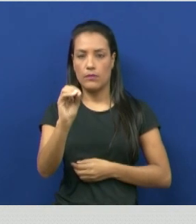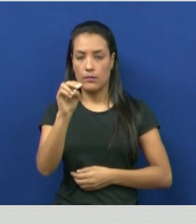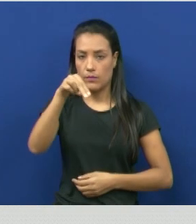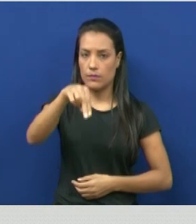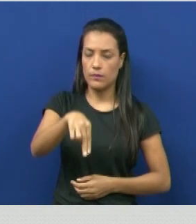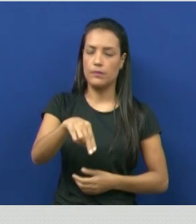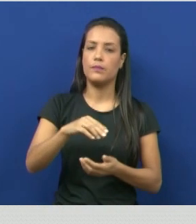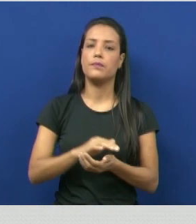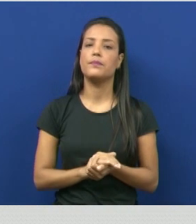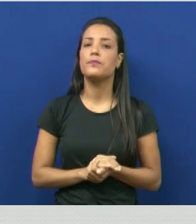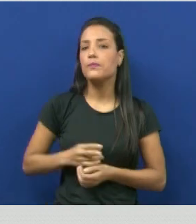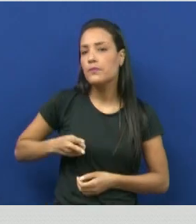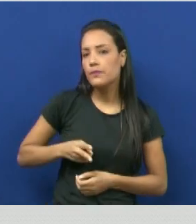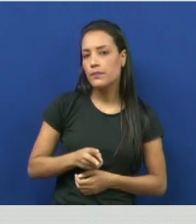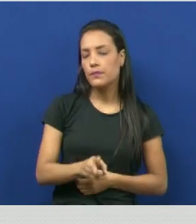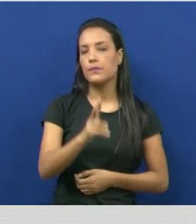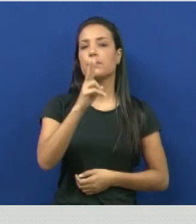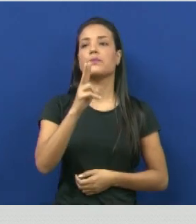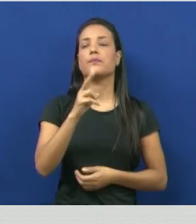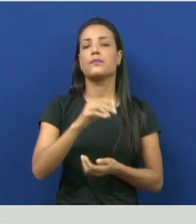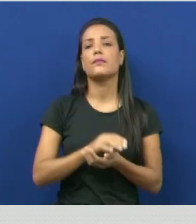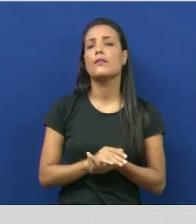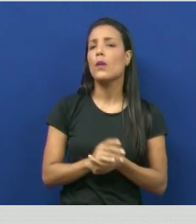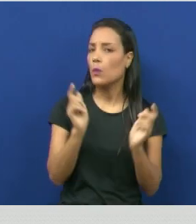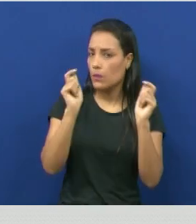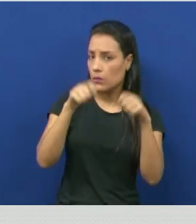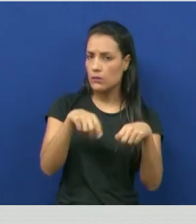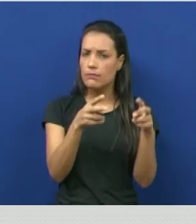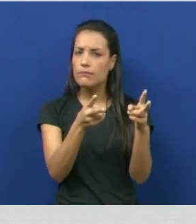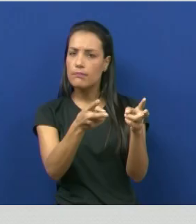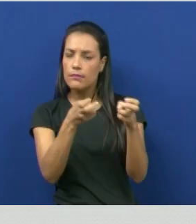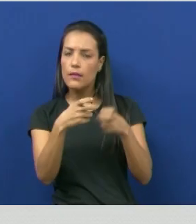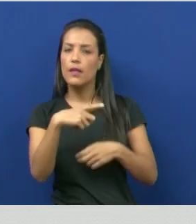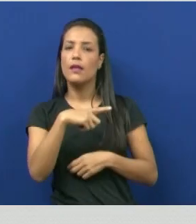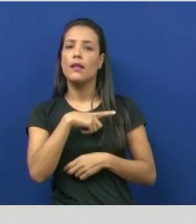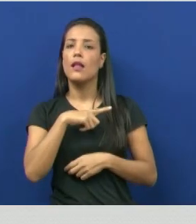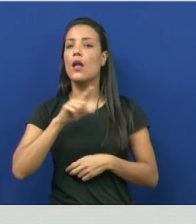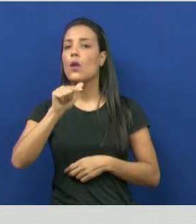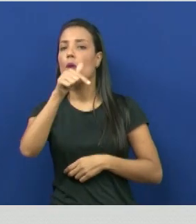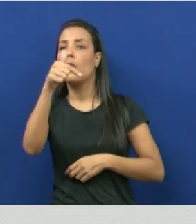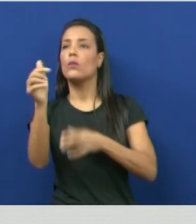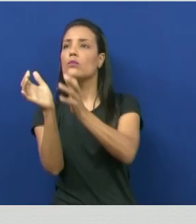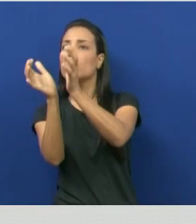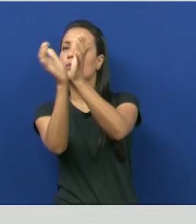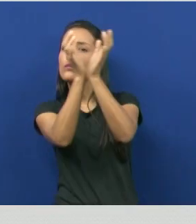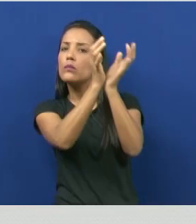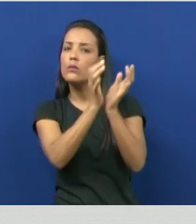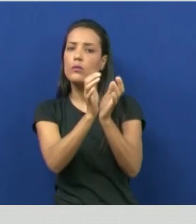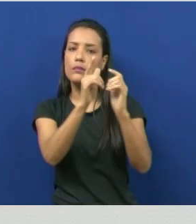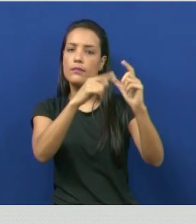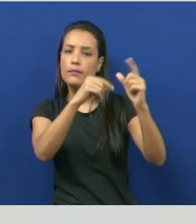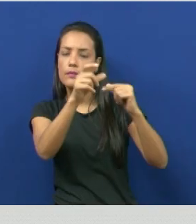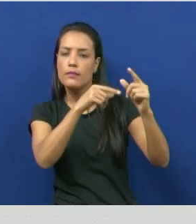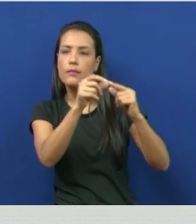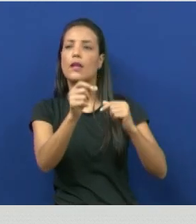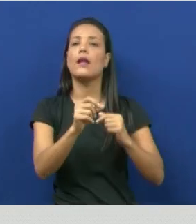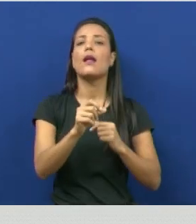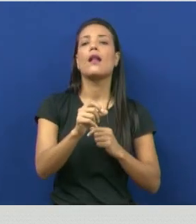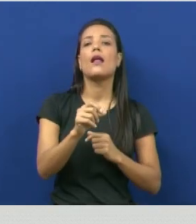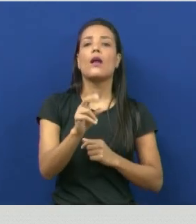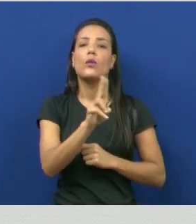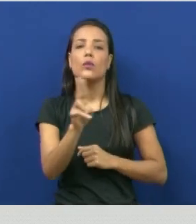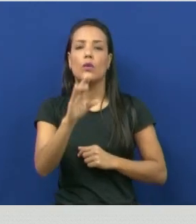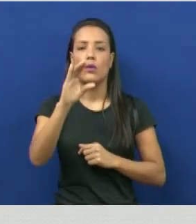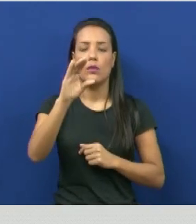Continuando, aí no próximo slide, a gente pode perceber a existência de outras constelações, que é a chamada constelação de